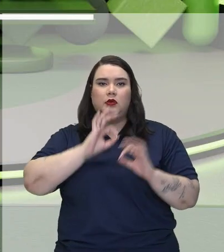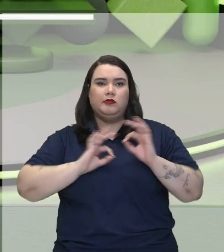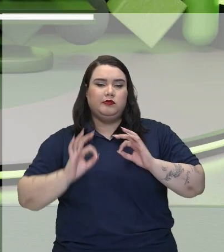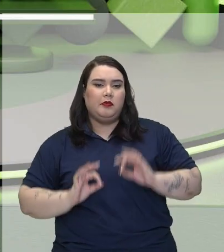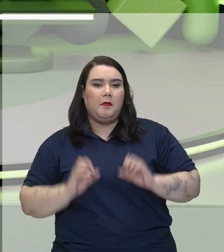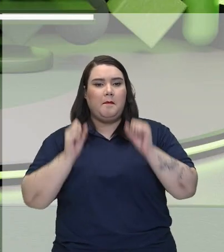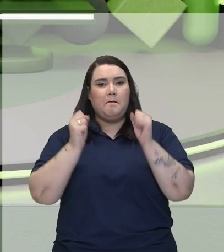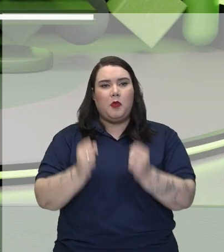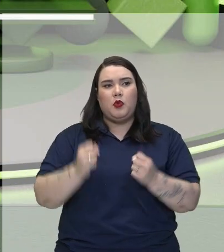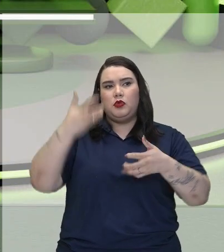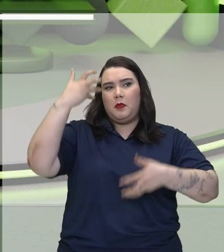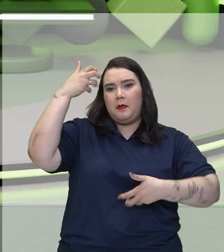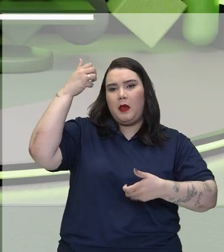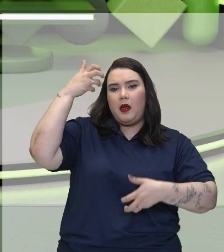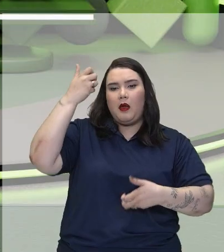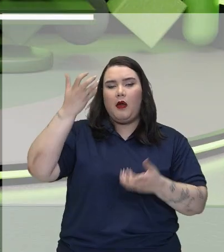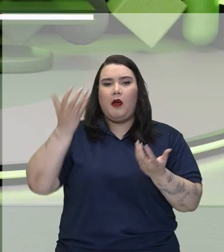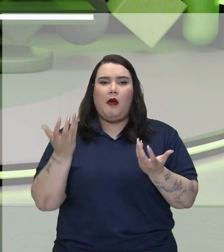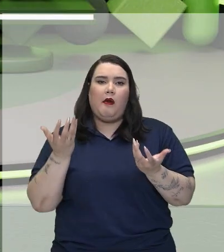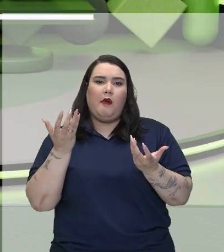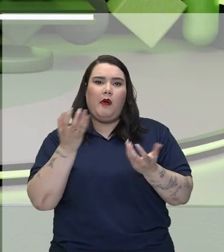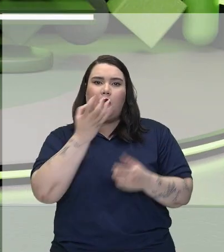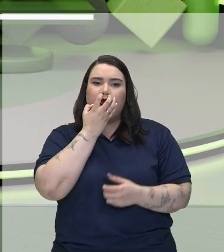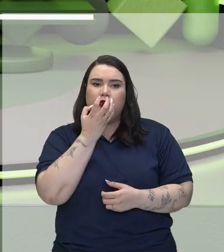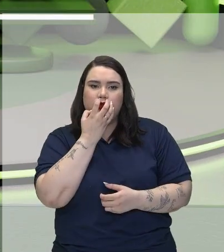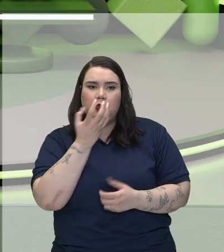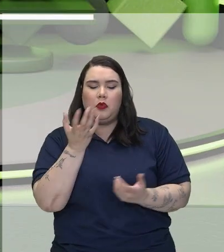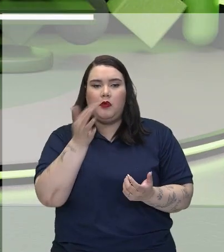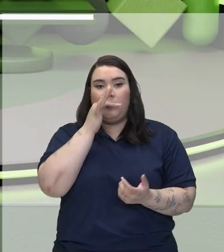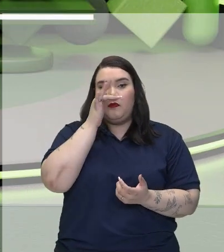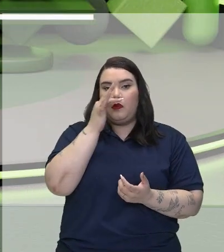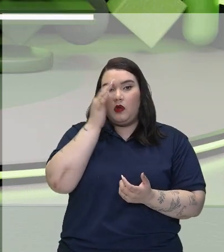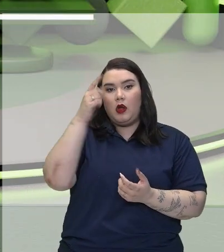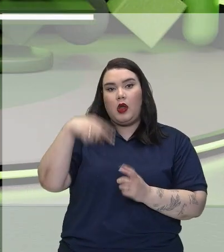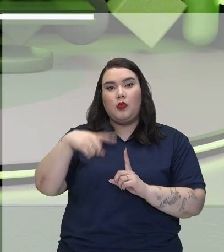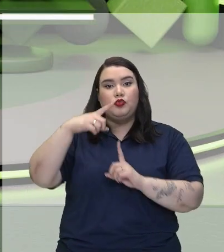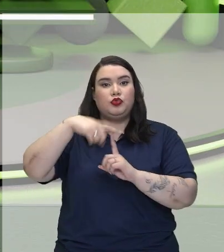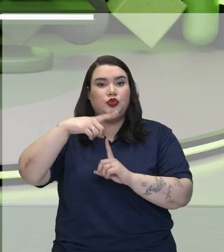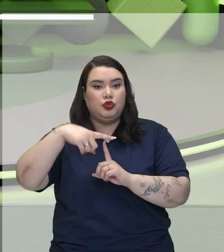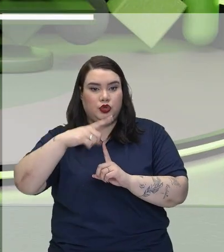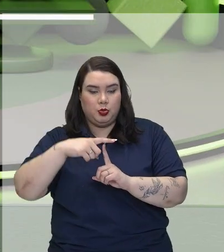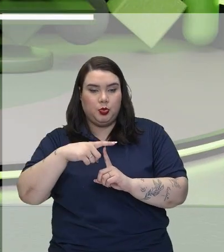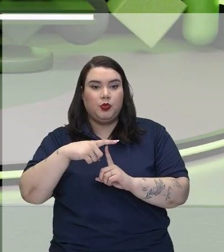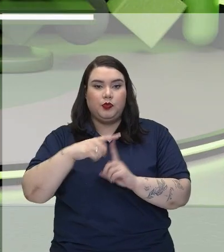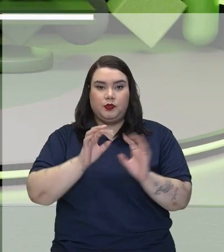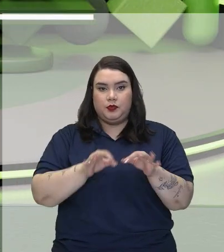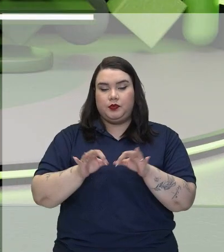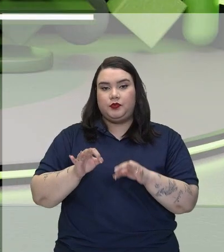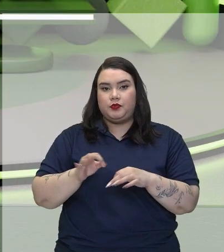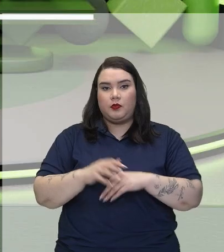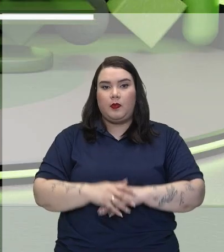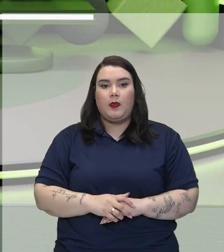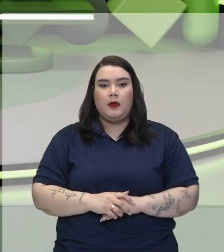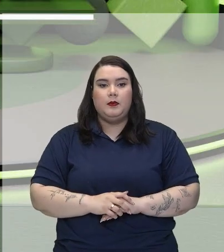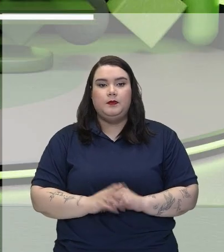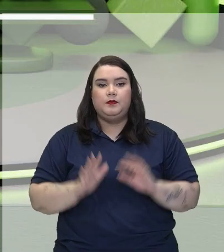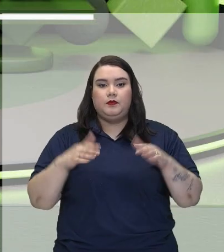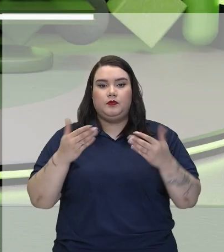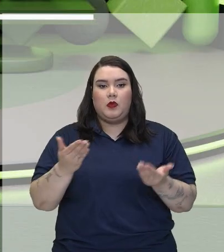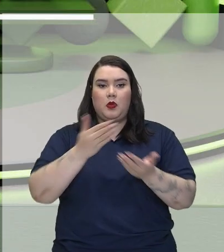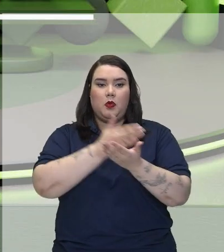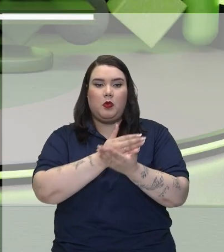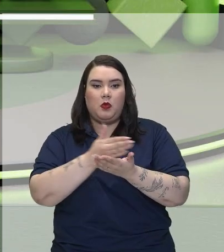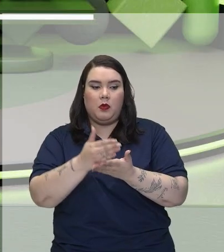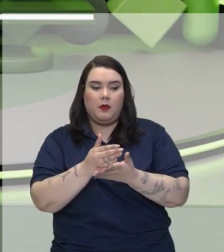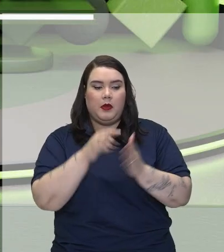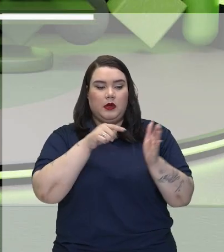cachorro, poderia ser uma planta, né? Eu estou falando de um organismo, de uma espécie, de um indivíduo, tá bom? Então, a gente inicia